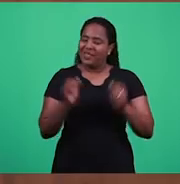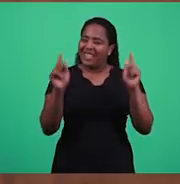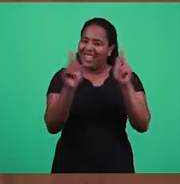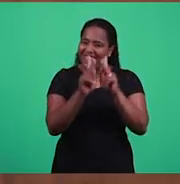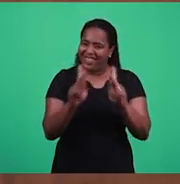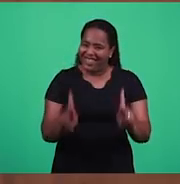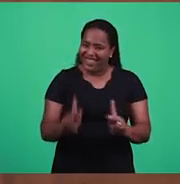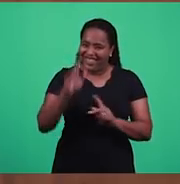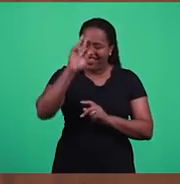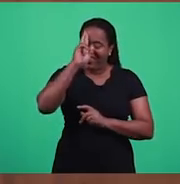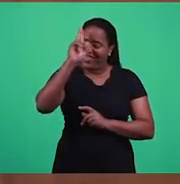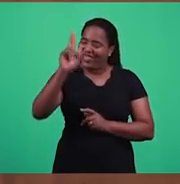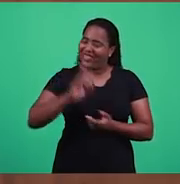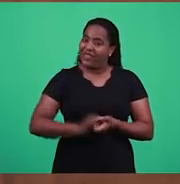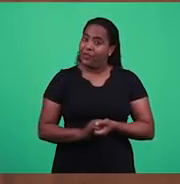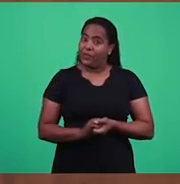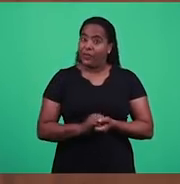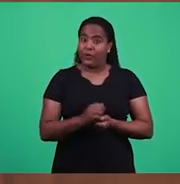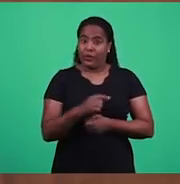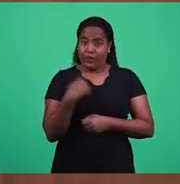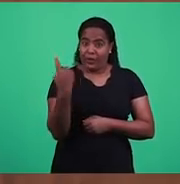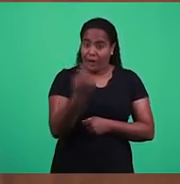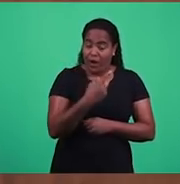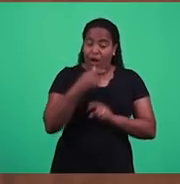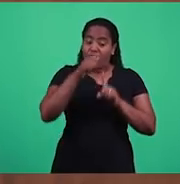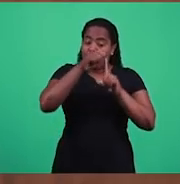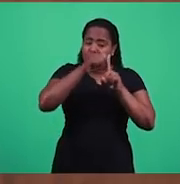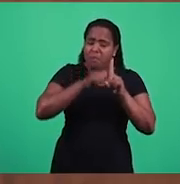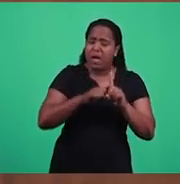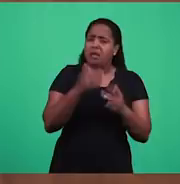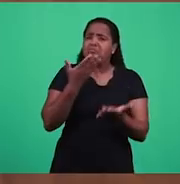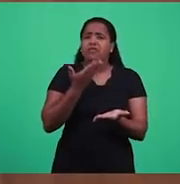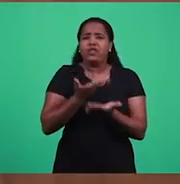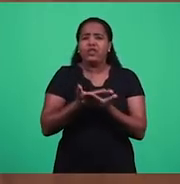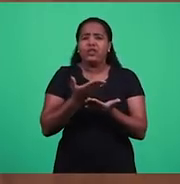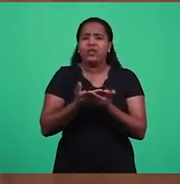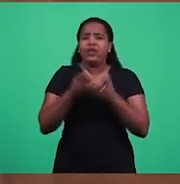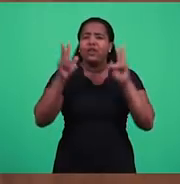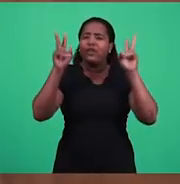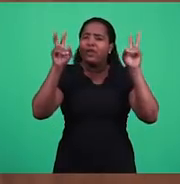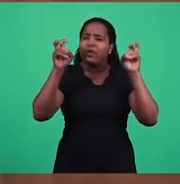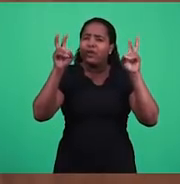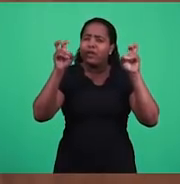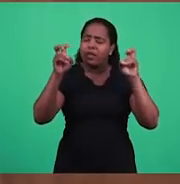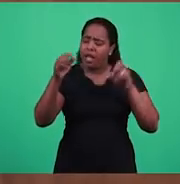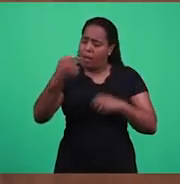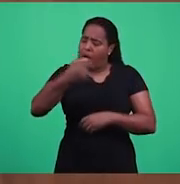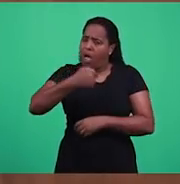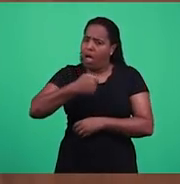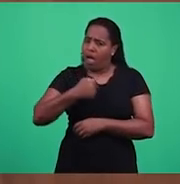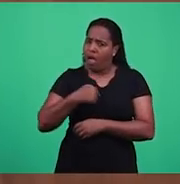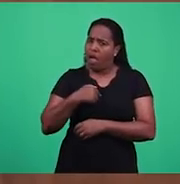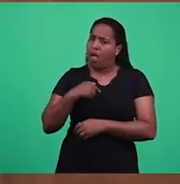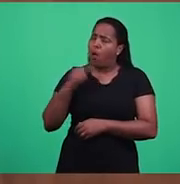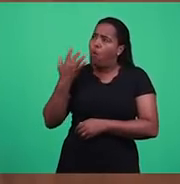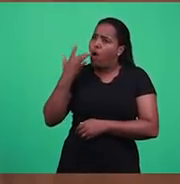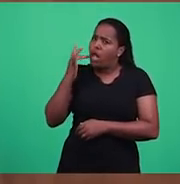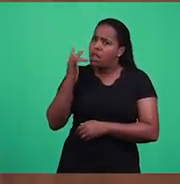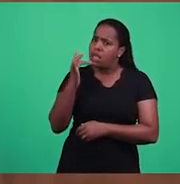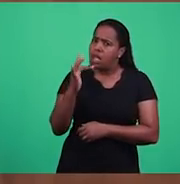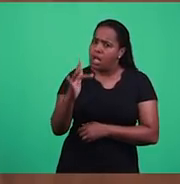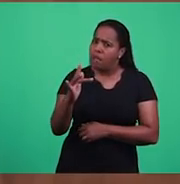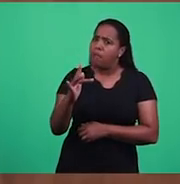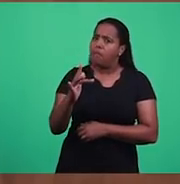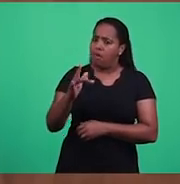paz do Senhor, nós estamos aqui neste mês estudando o tema Eu Temo ao Senhor.